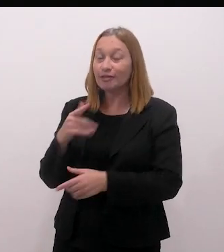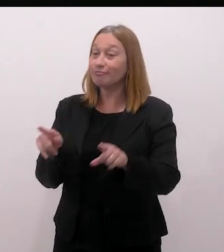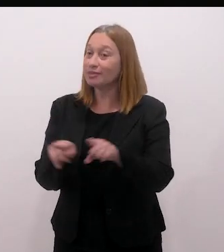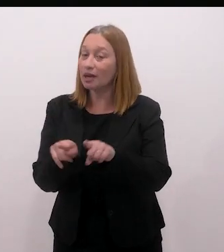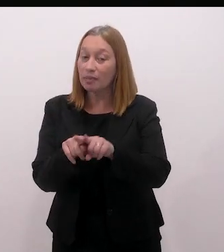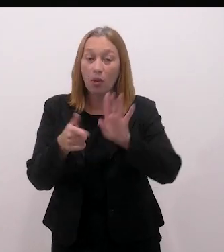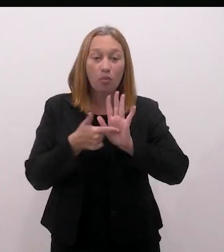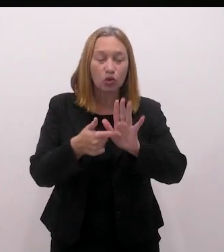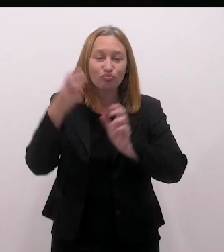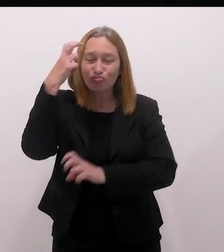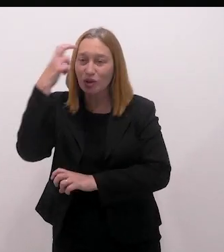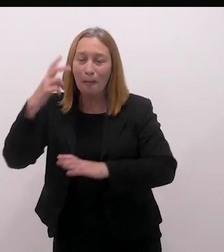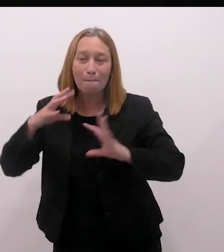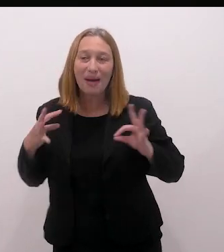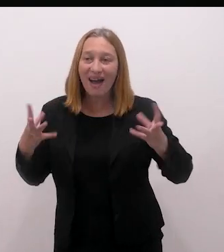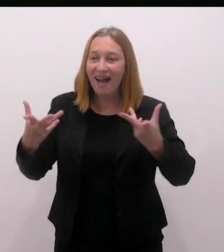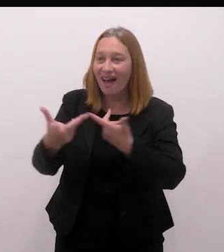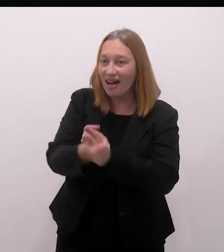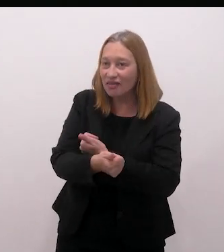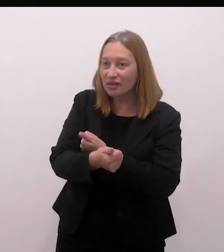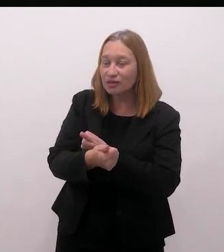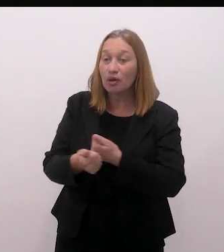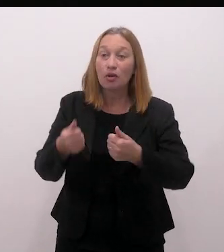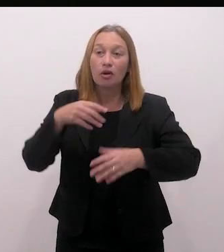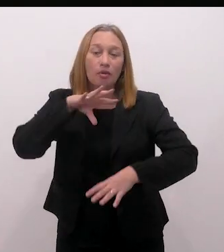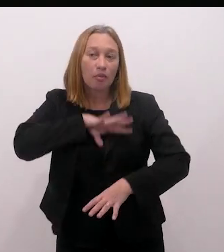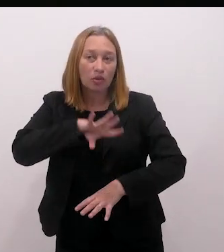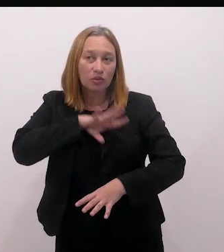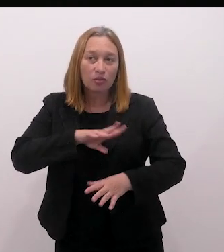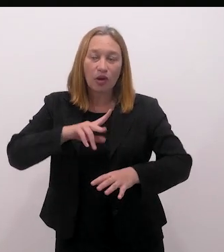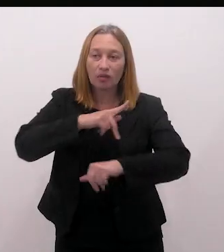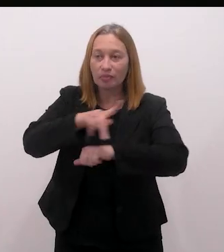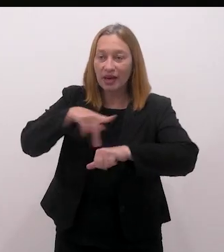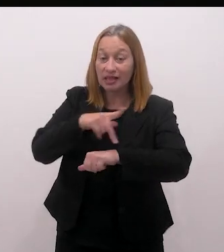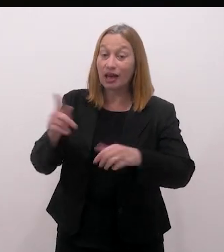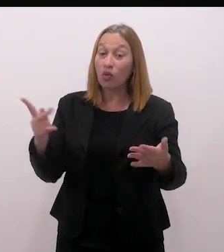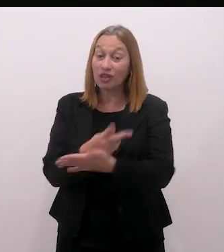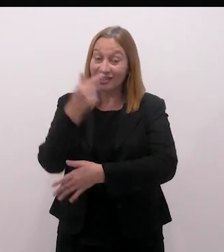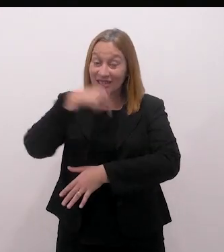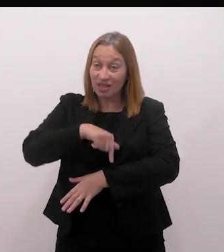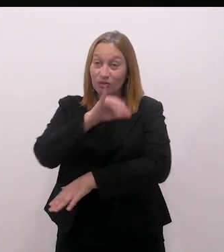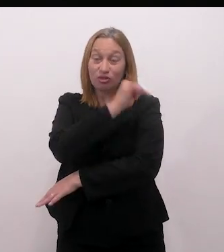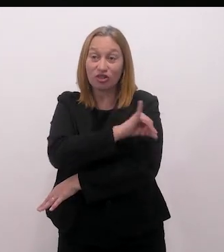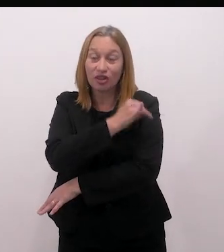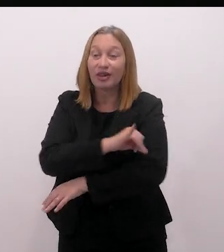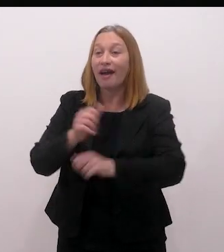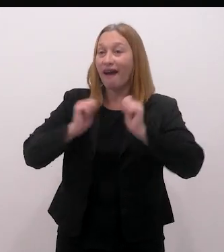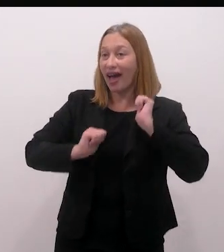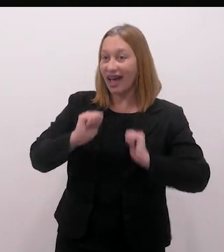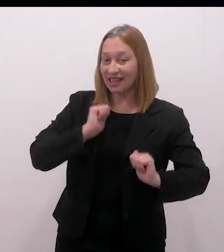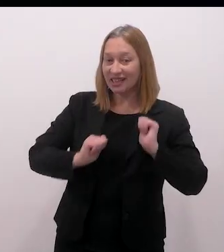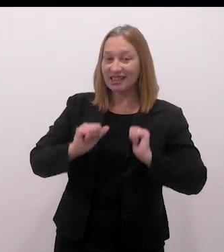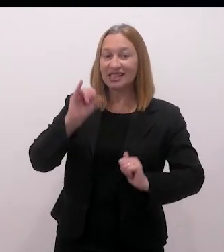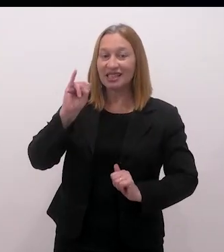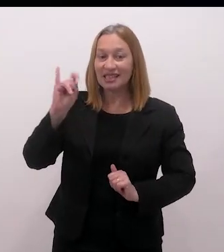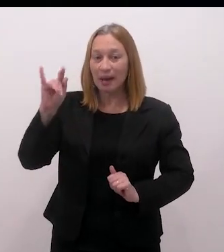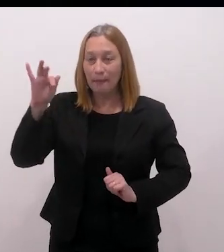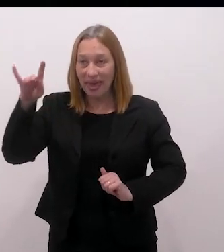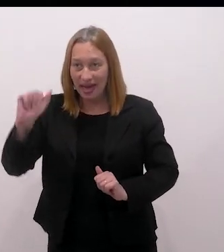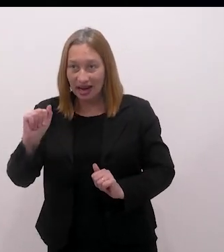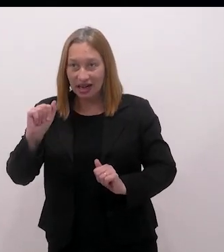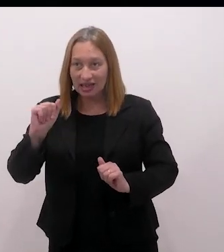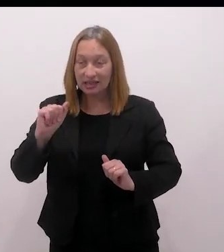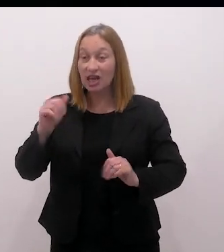passando por uma mostra cultural maravilhosa sobre Portugal, que acontece aqui no Rio de Janeiro. A atriz Isabela Bicalho, uma